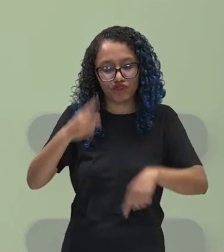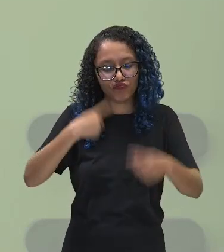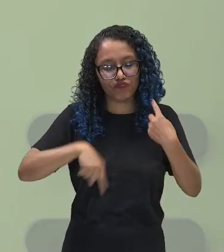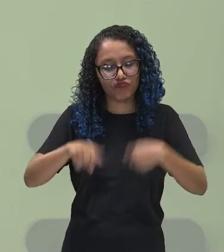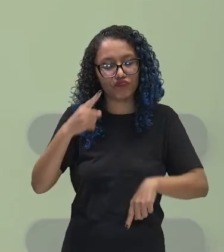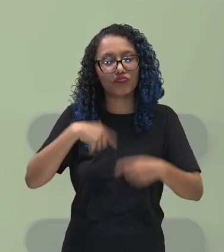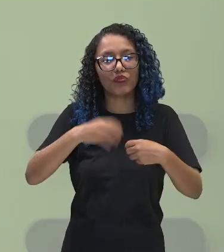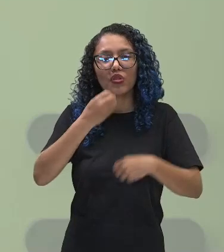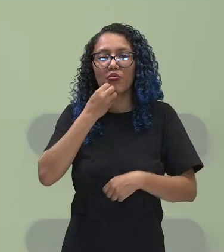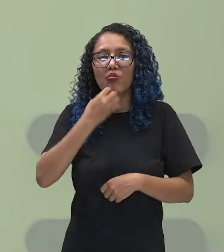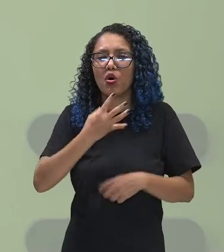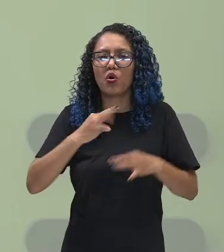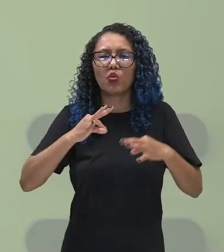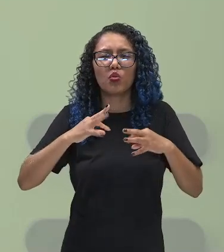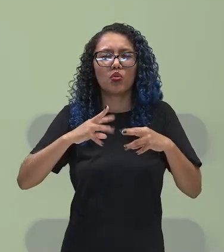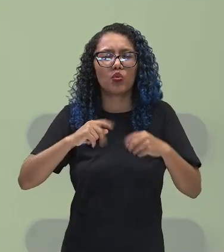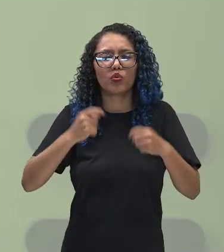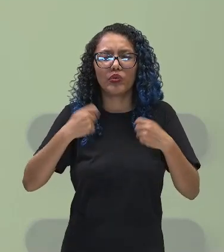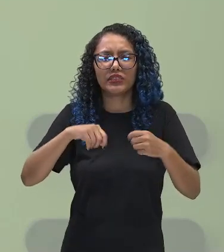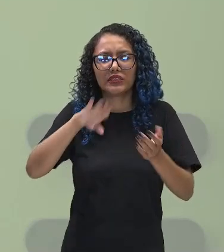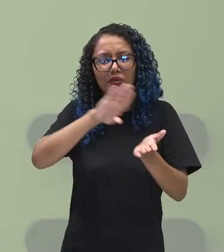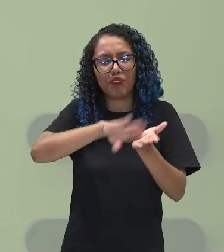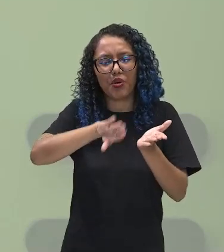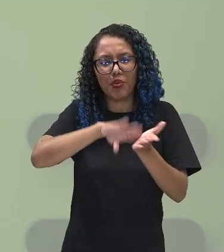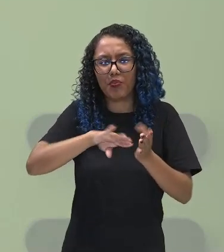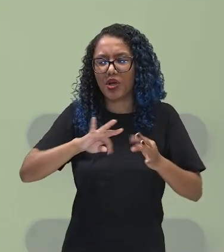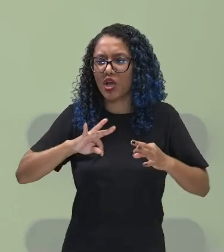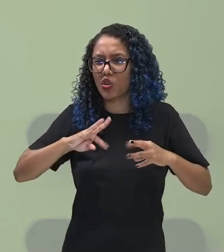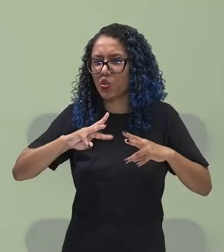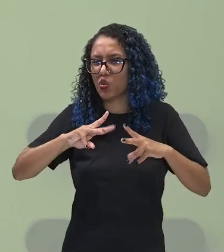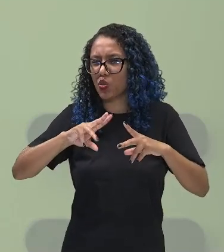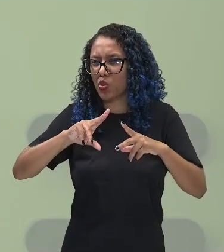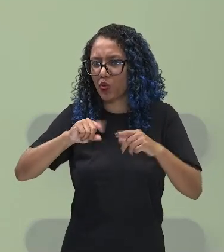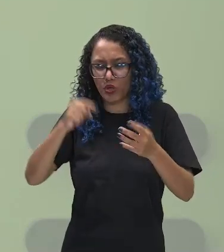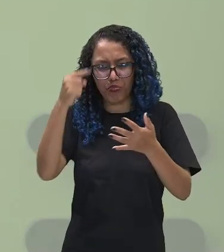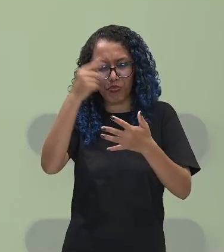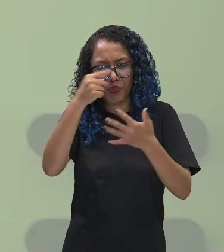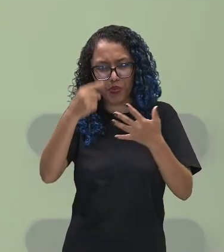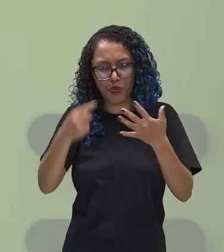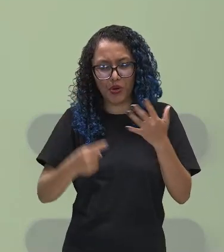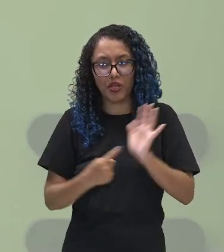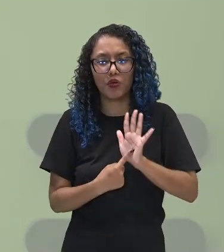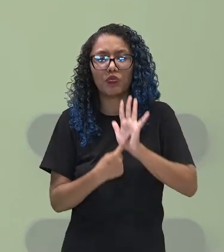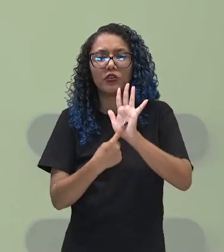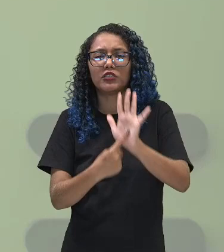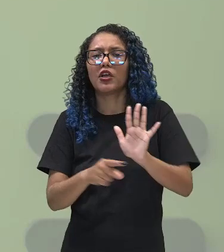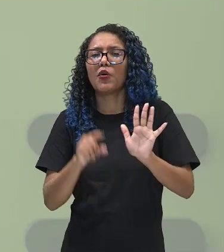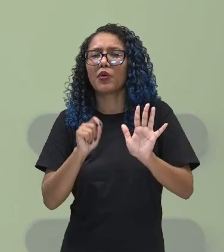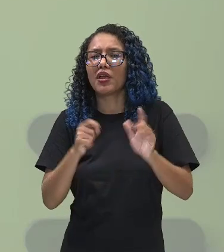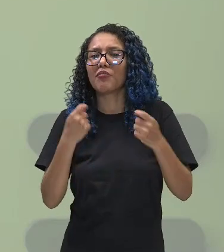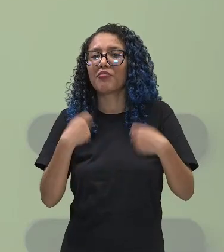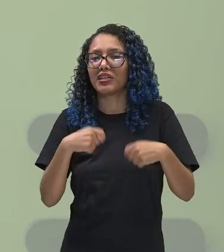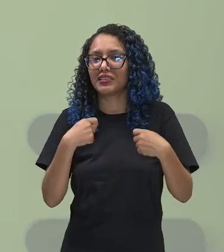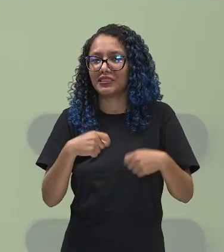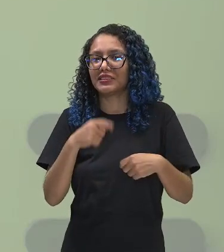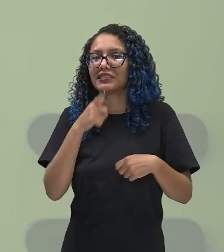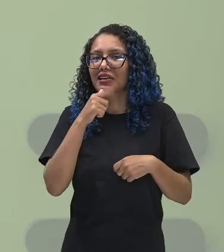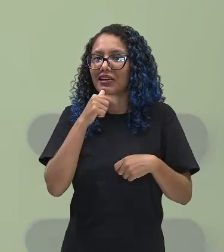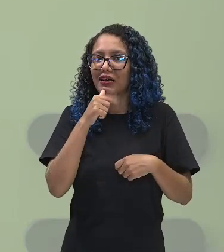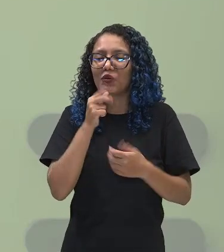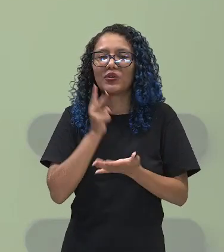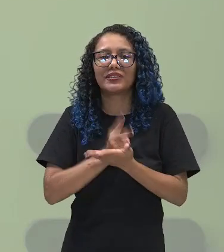que precisa ser eliminado por todas essas vias que eu apresentei para vocês, é necessário que tenha a presença de